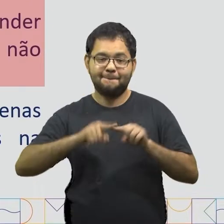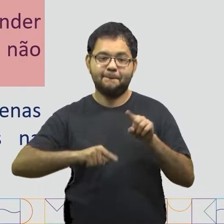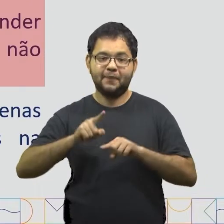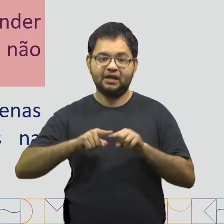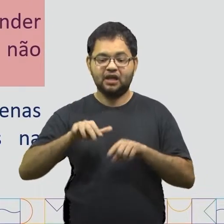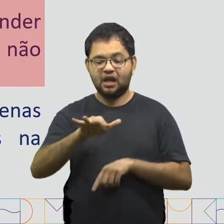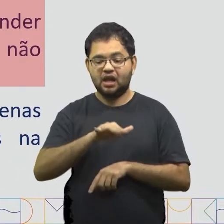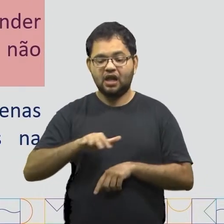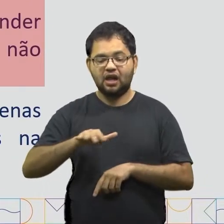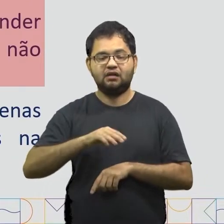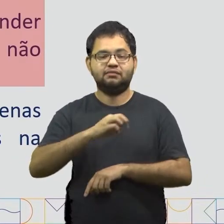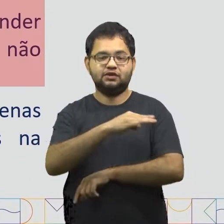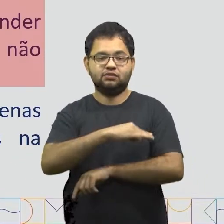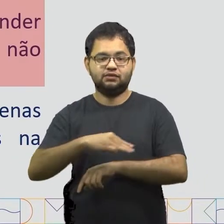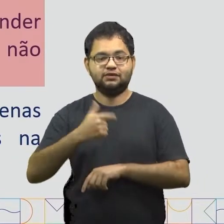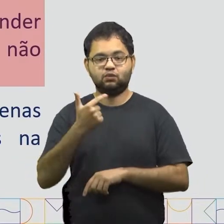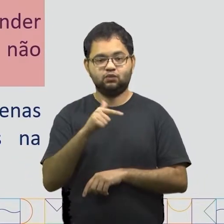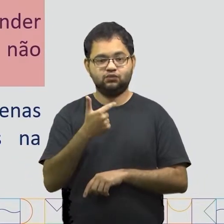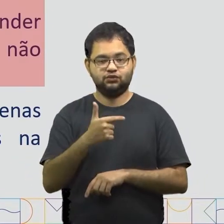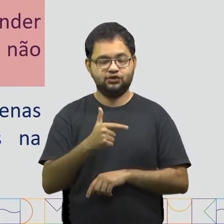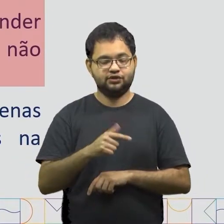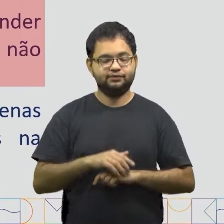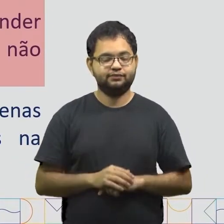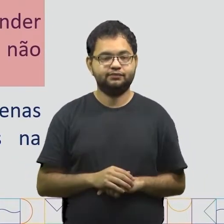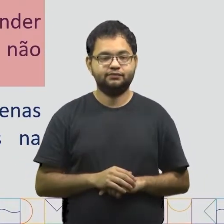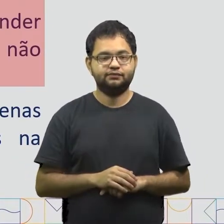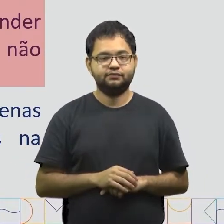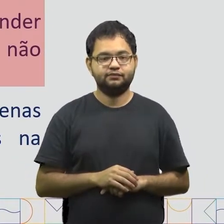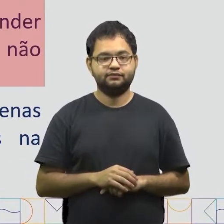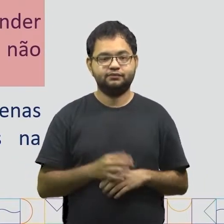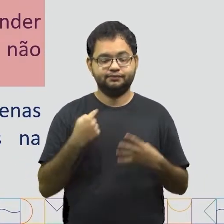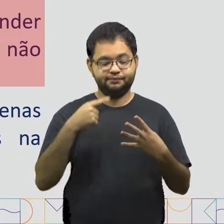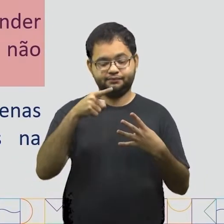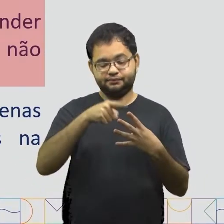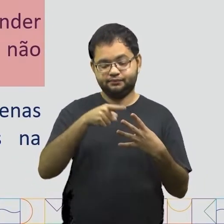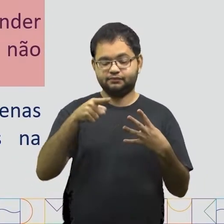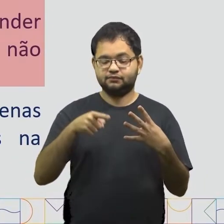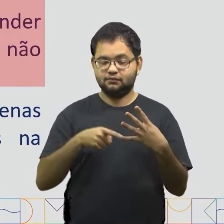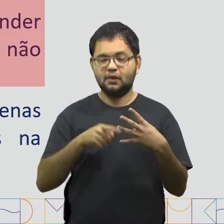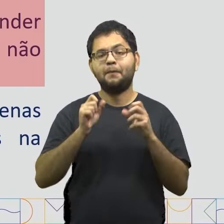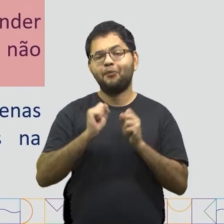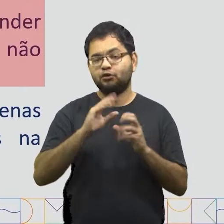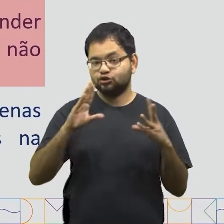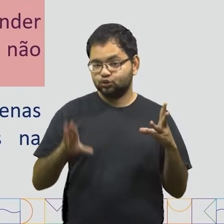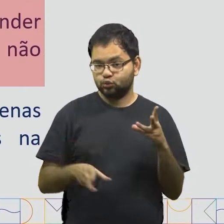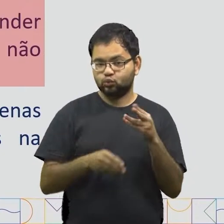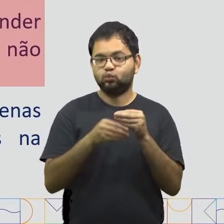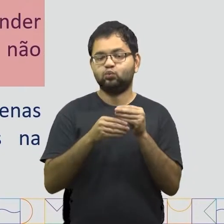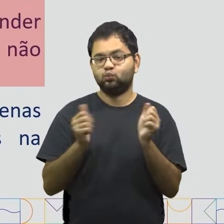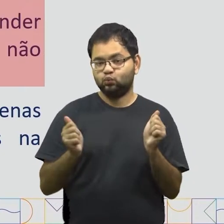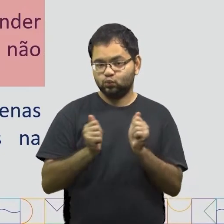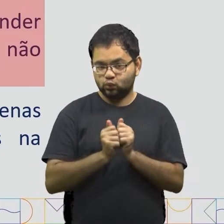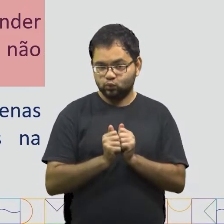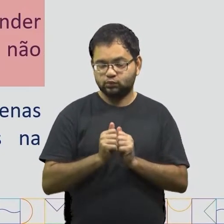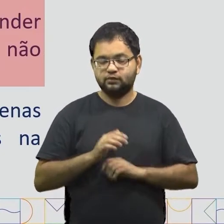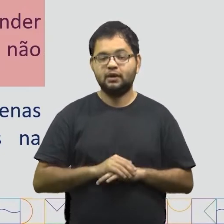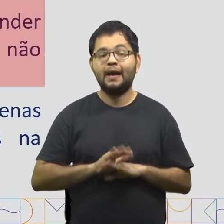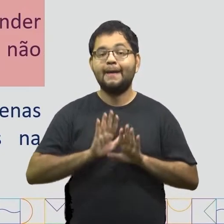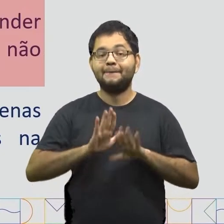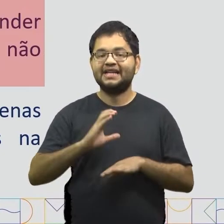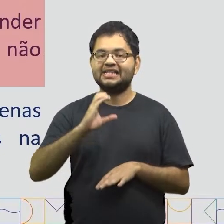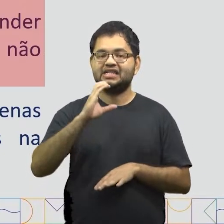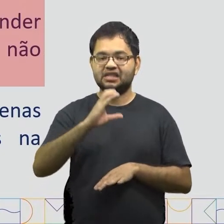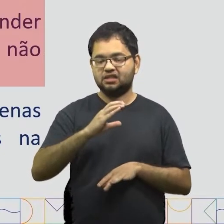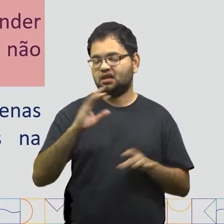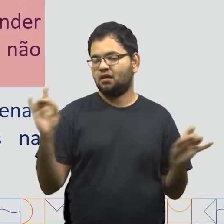comprar matérias-primas que não eram encontradas na Mesopotâmia as duas poderiam se complementar mas